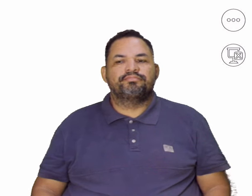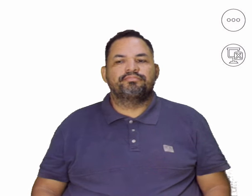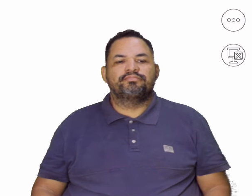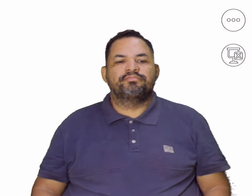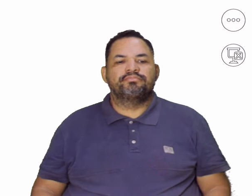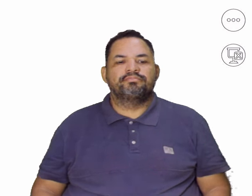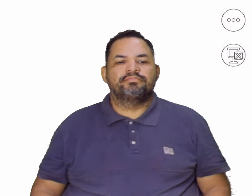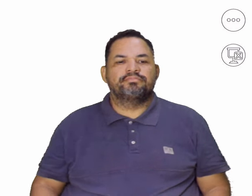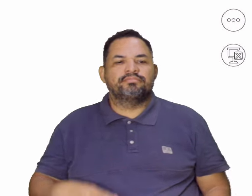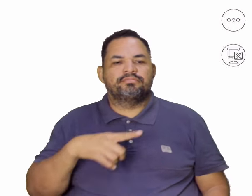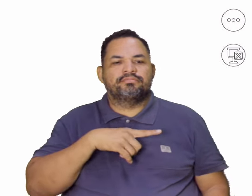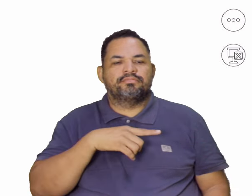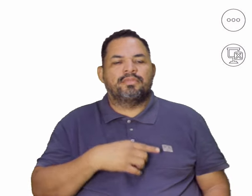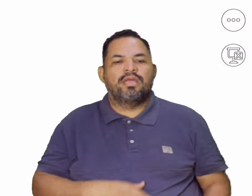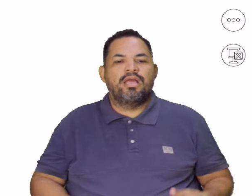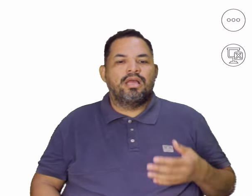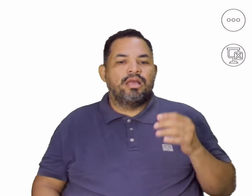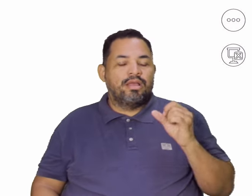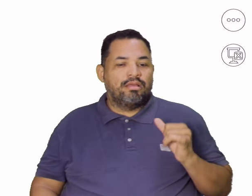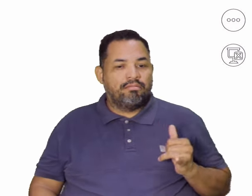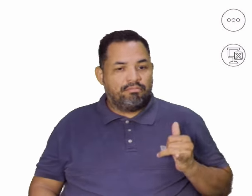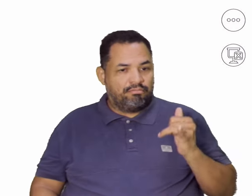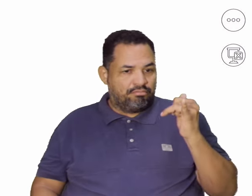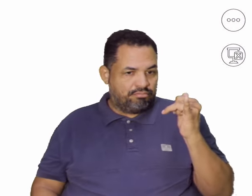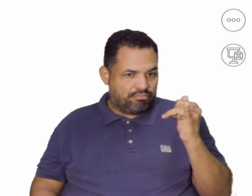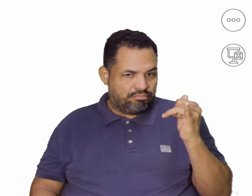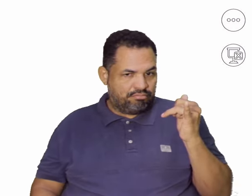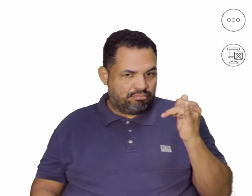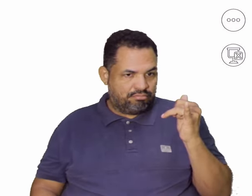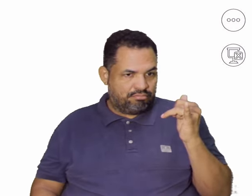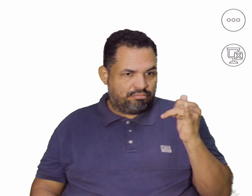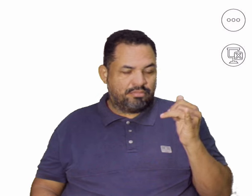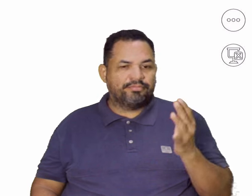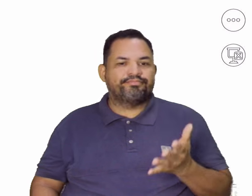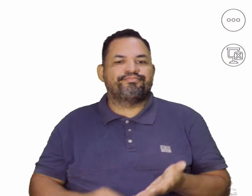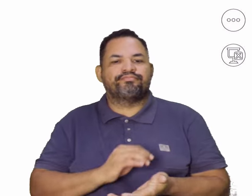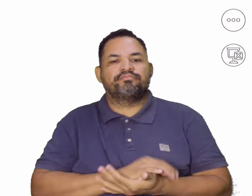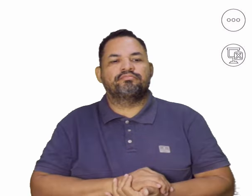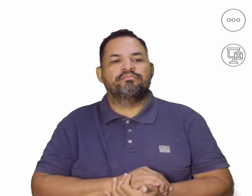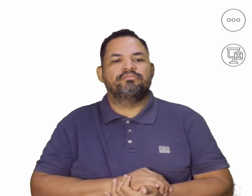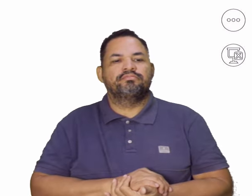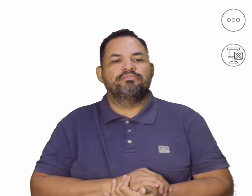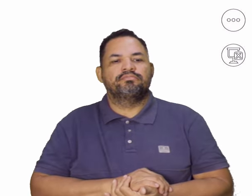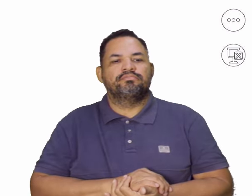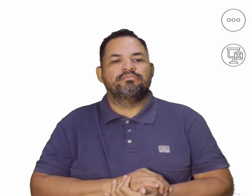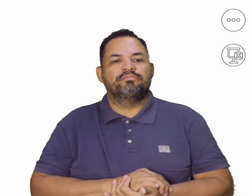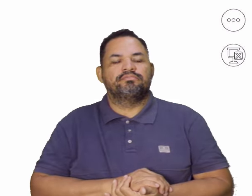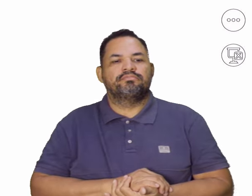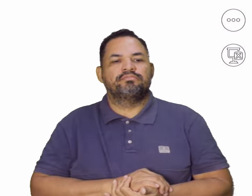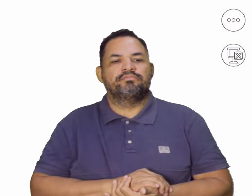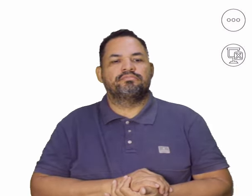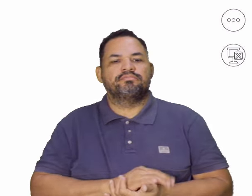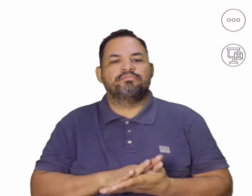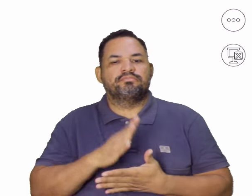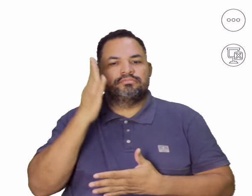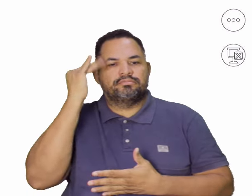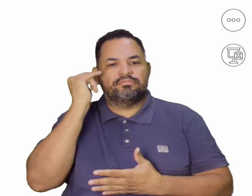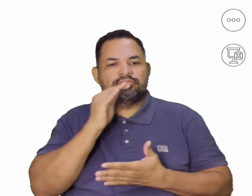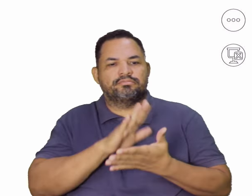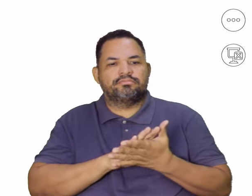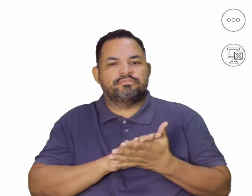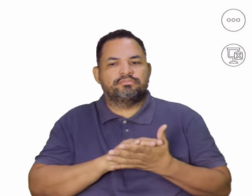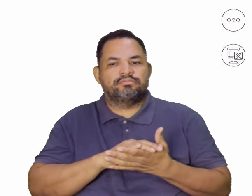a emissão Gama ou partícula ou seja falar de emissões Gama sabemos que os